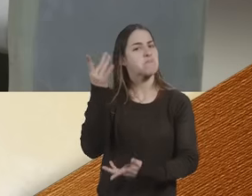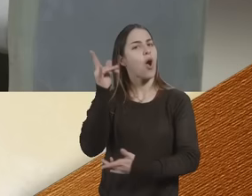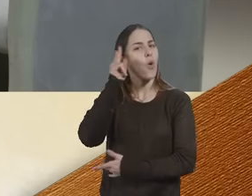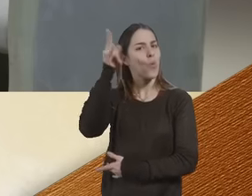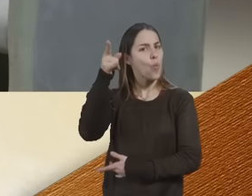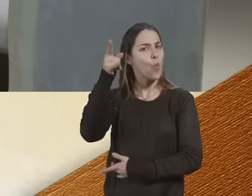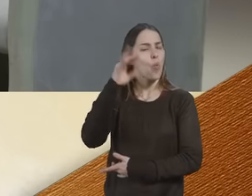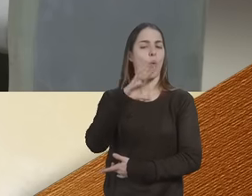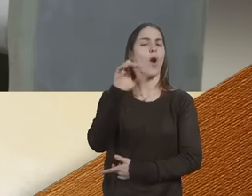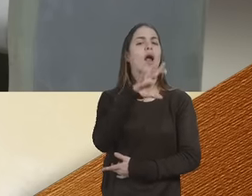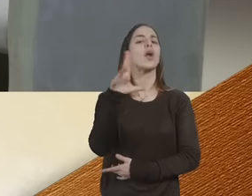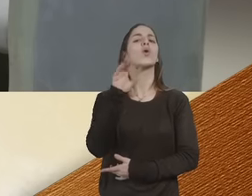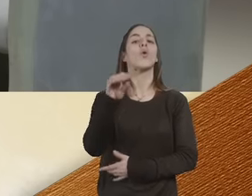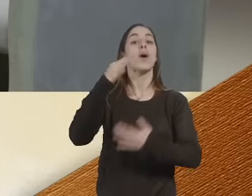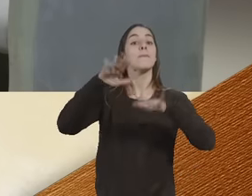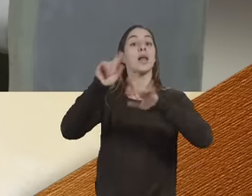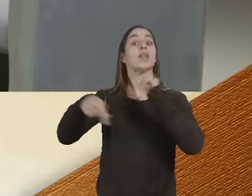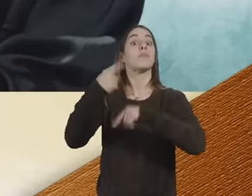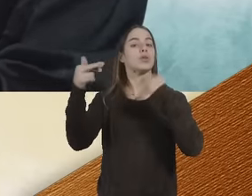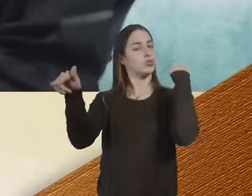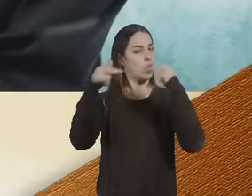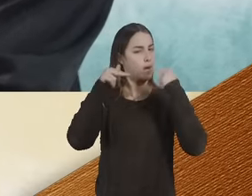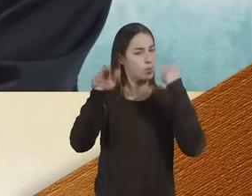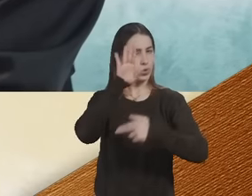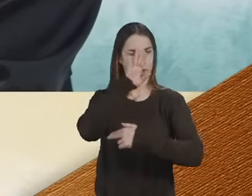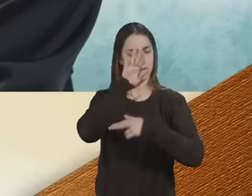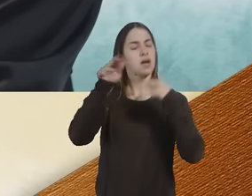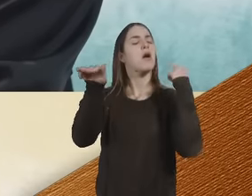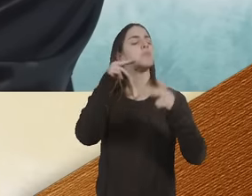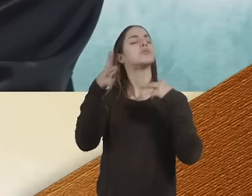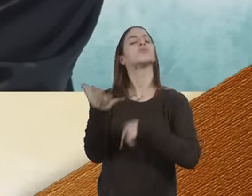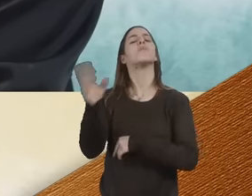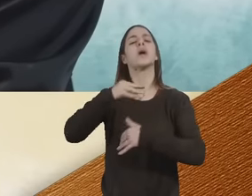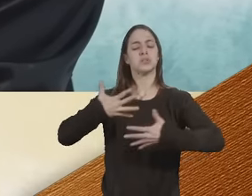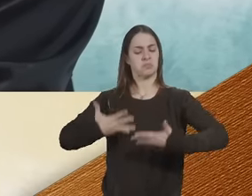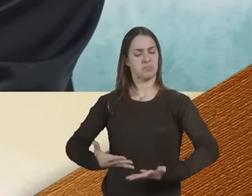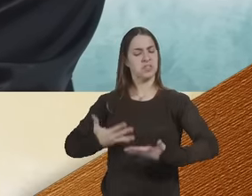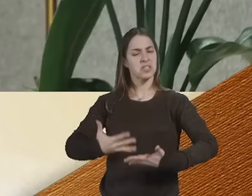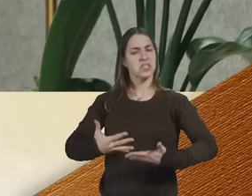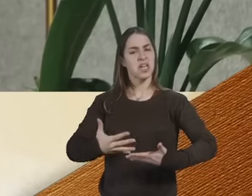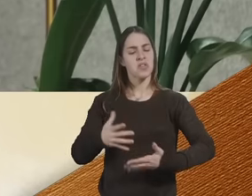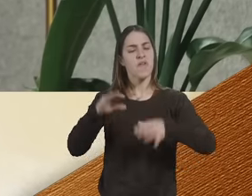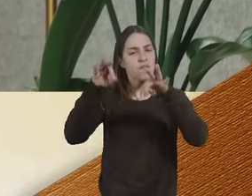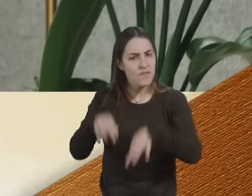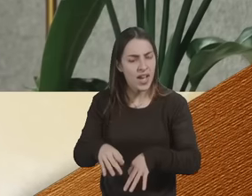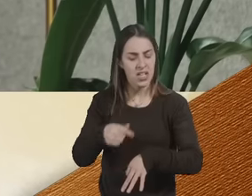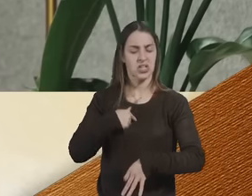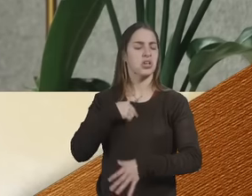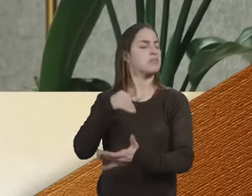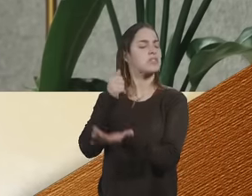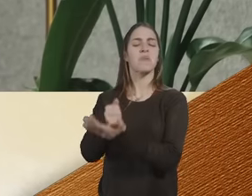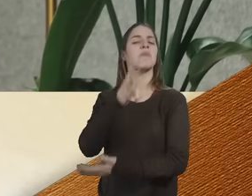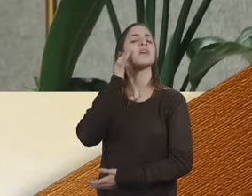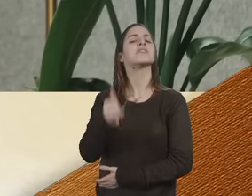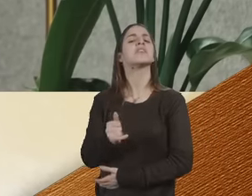Mas eu, depois do almoço, se for assim, um almoço mais pesadote, no fim fico sempre